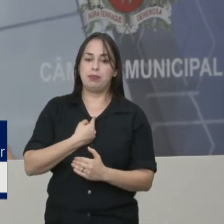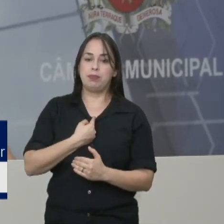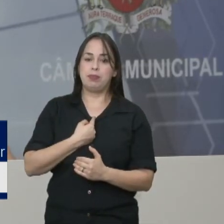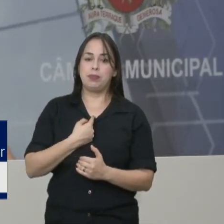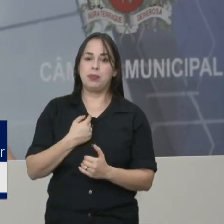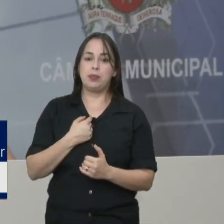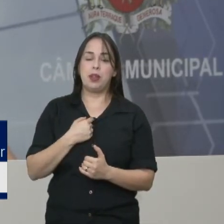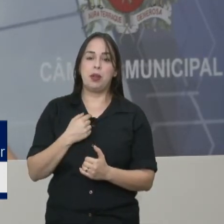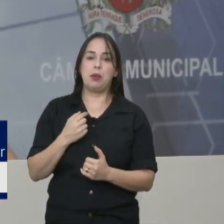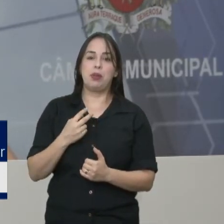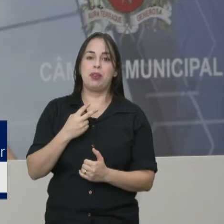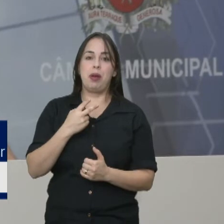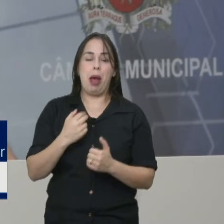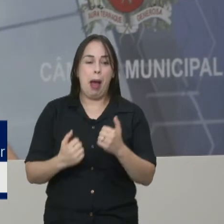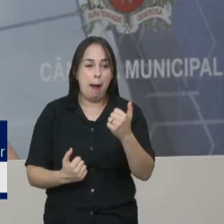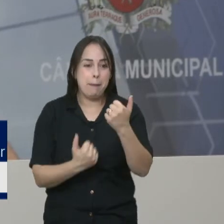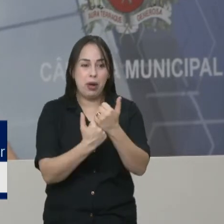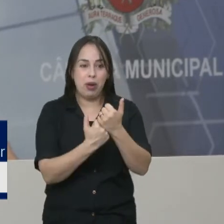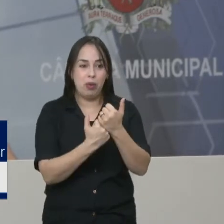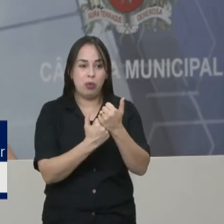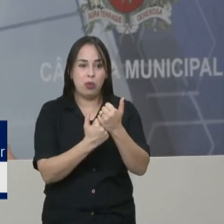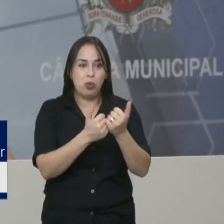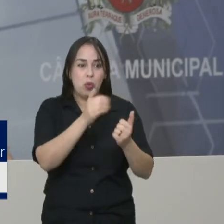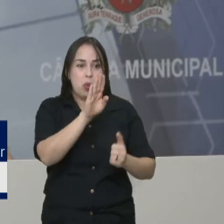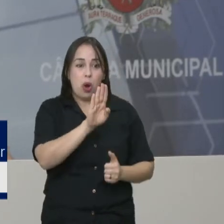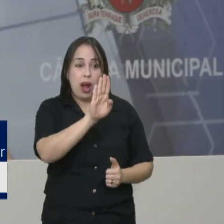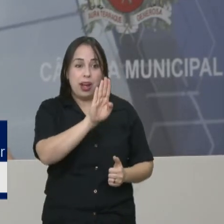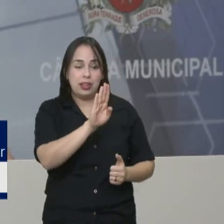apoiar um candidato que